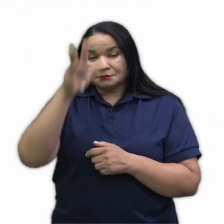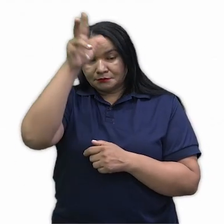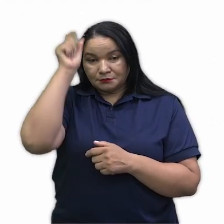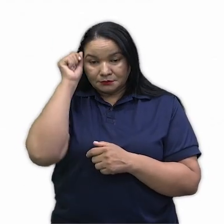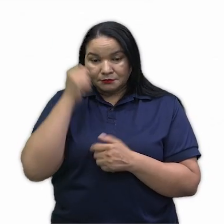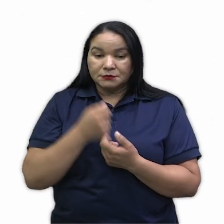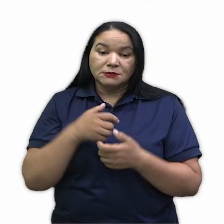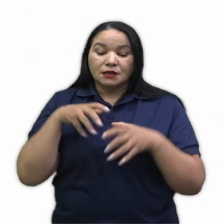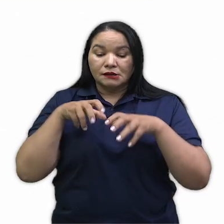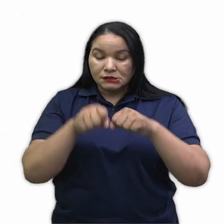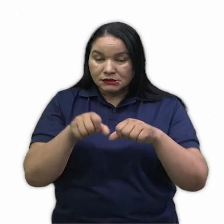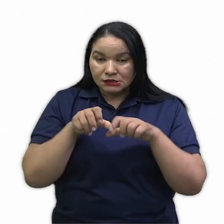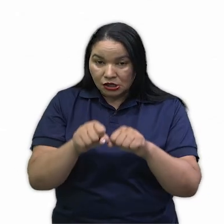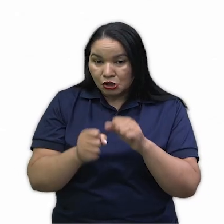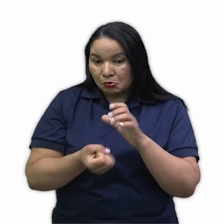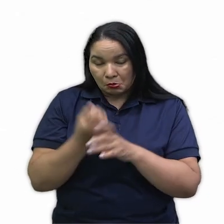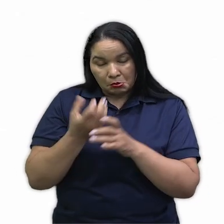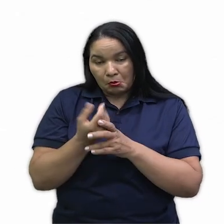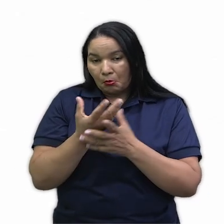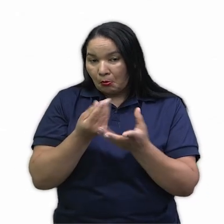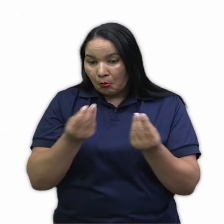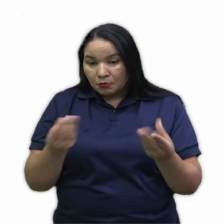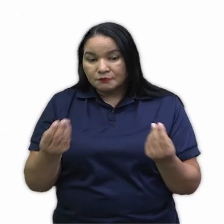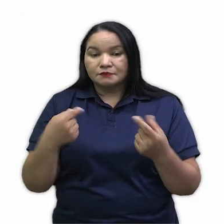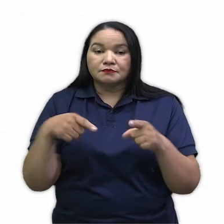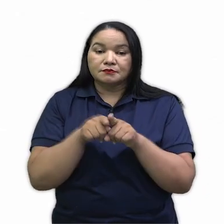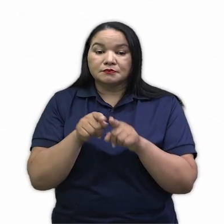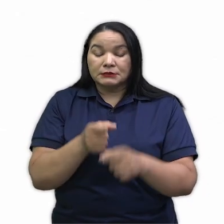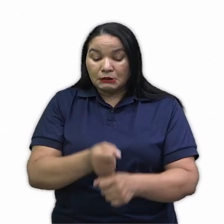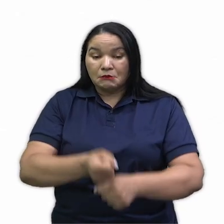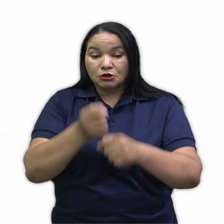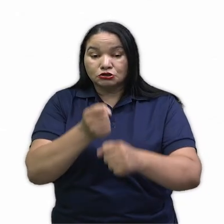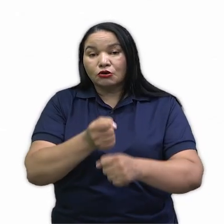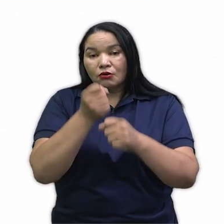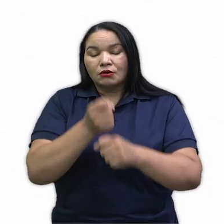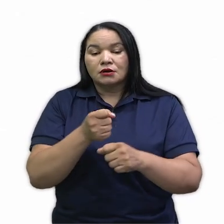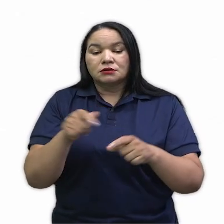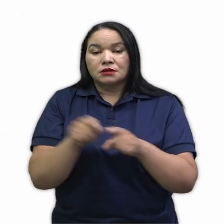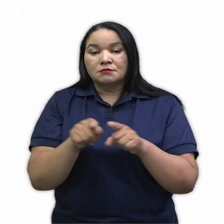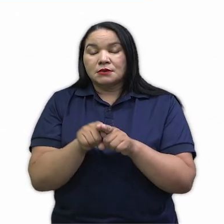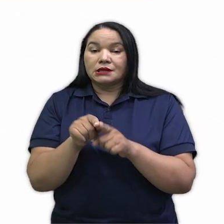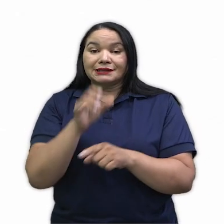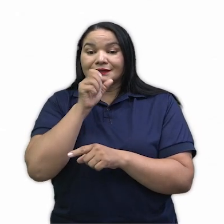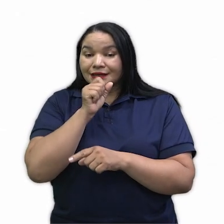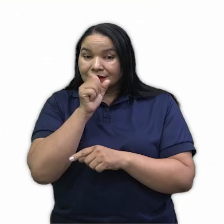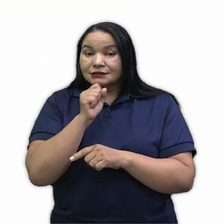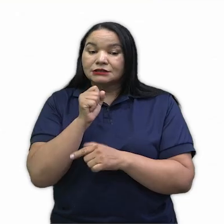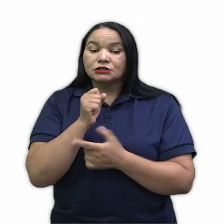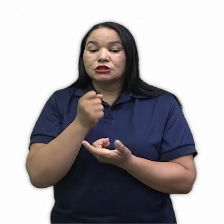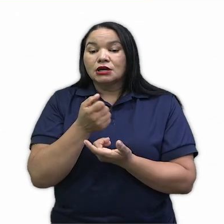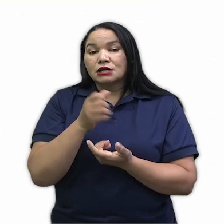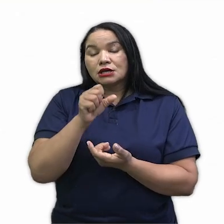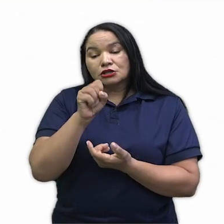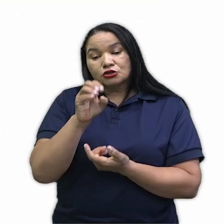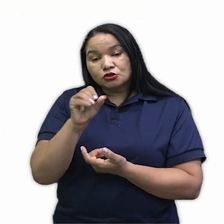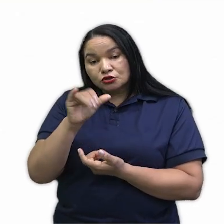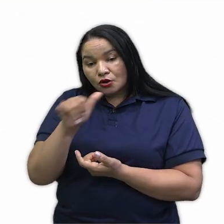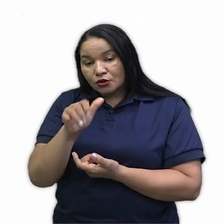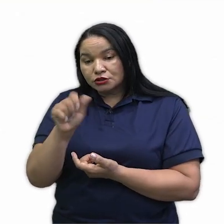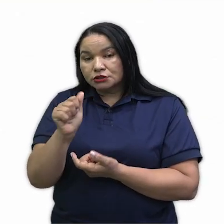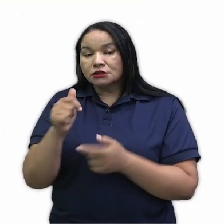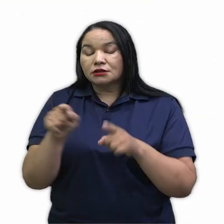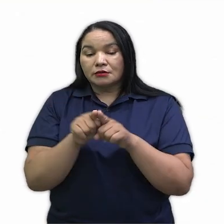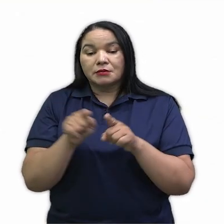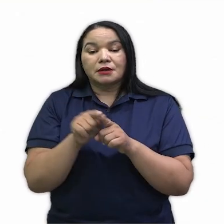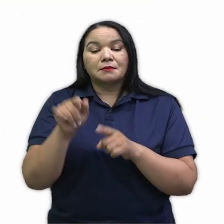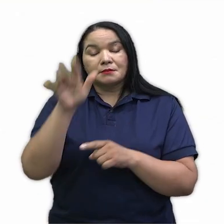né? Também produção de mandioca, e no Brasil inteiro, da laranja, da soja. E o Brasil, gente, ele vai se